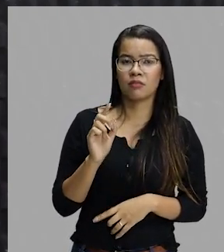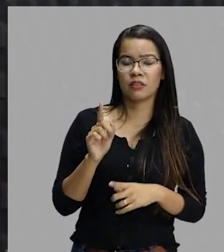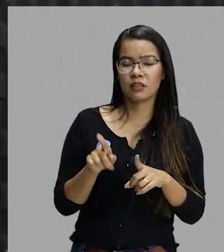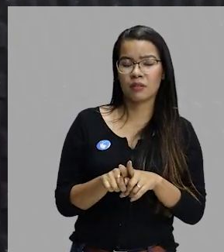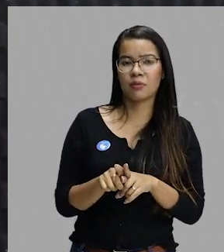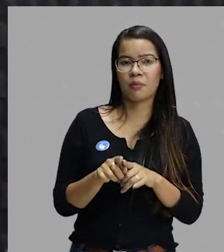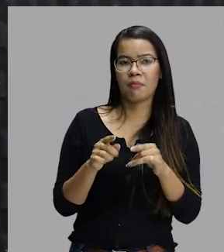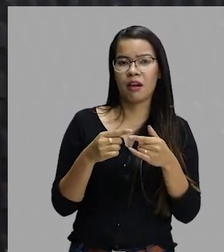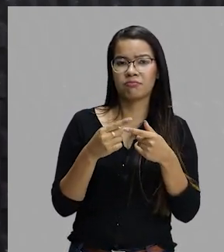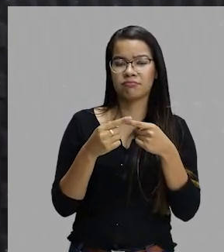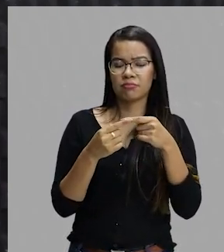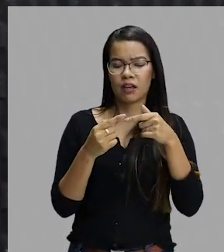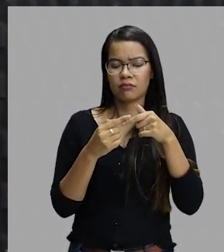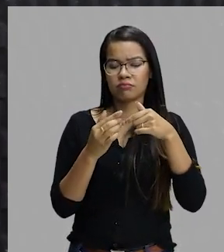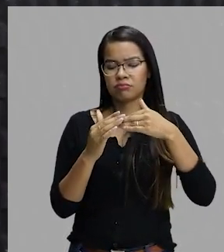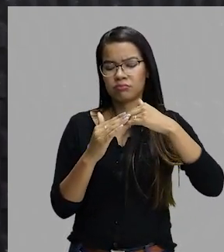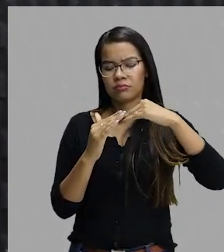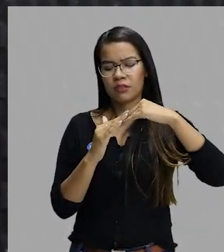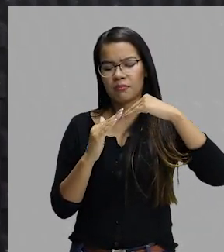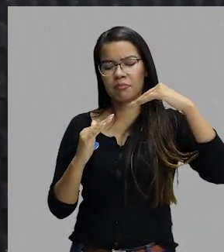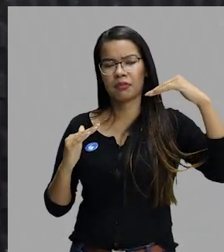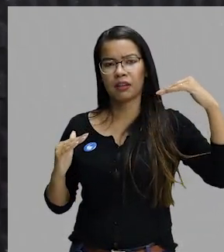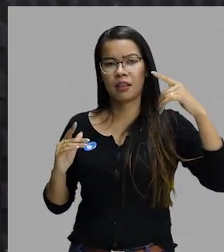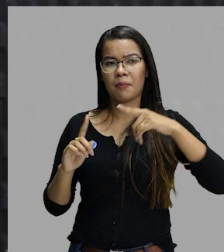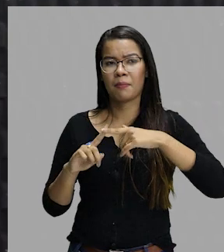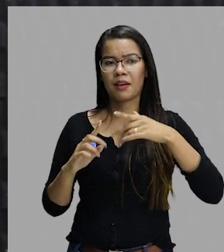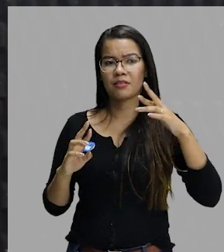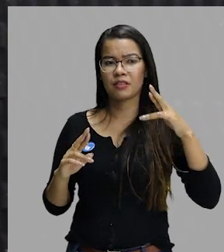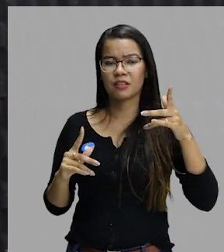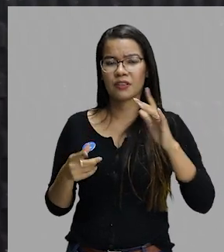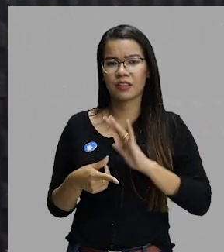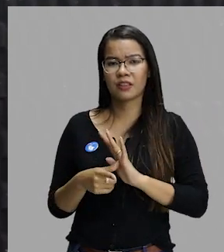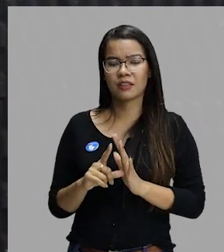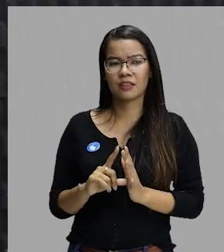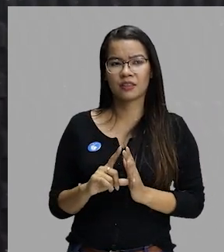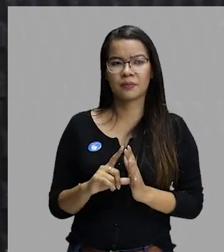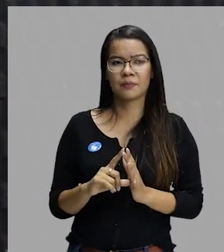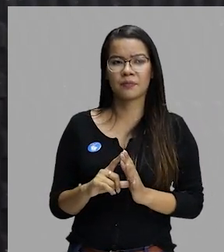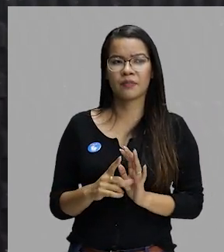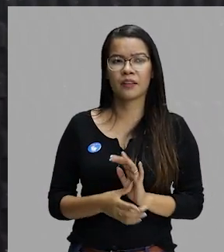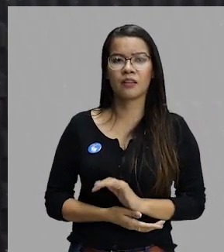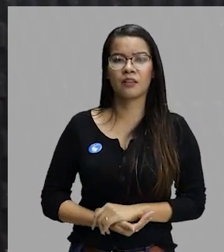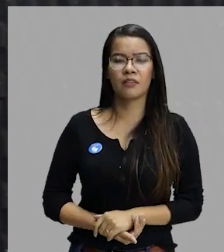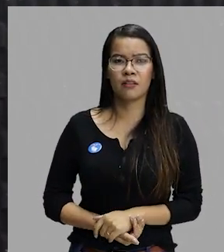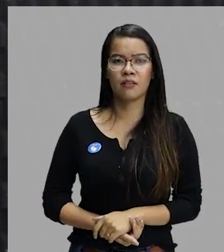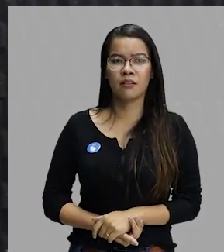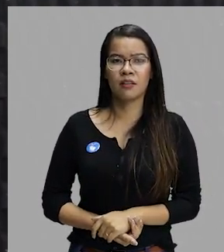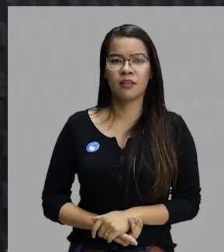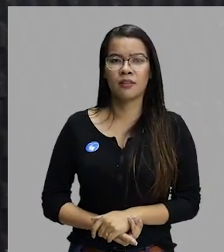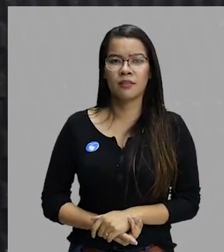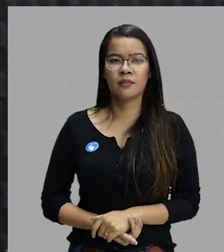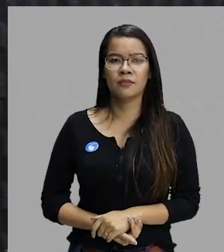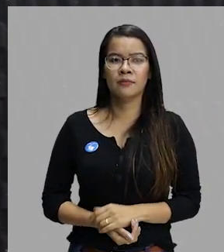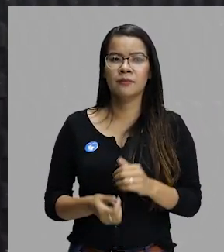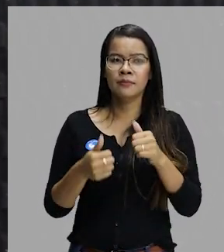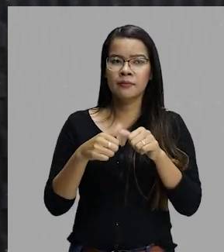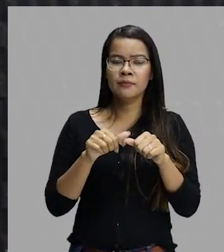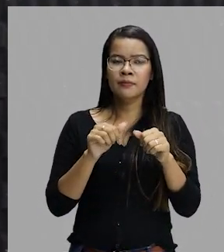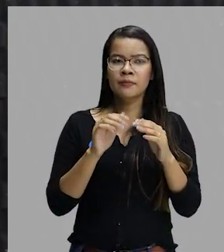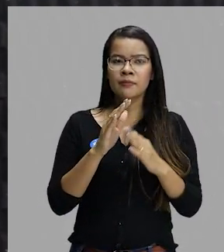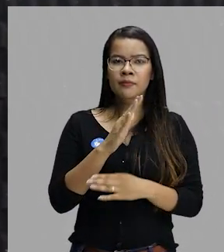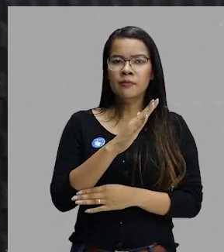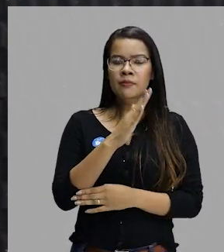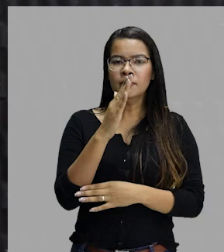também, mas essa reta está diferente dessa, né? Essa aqui está com uma declividade para a direita, aqui está